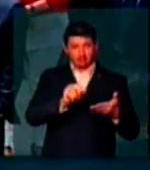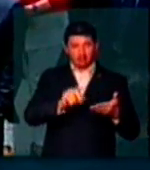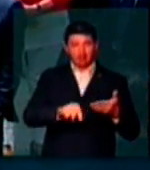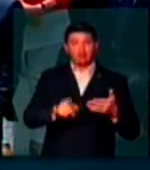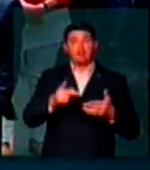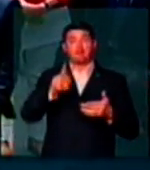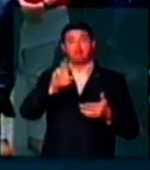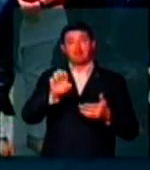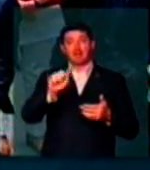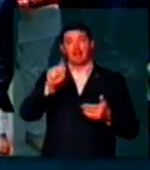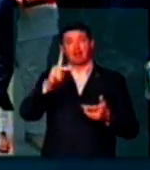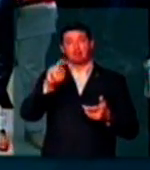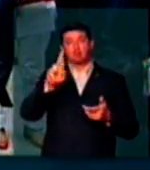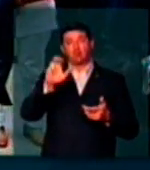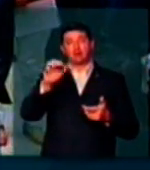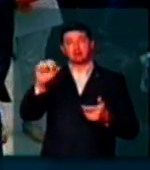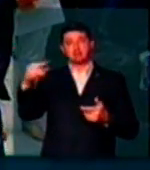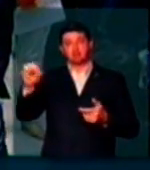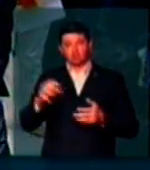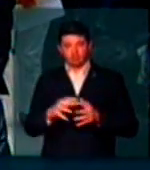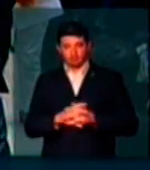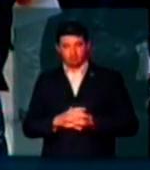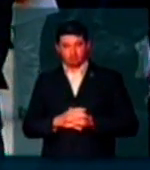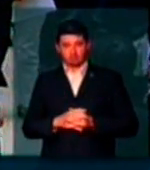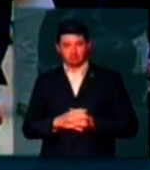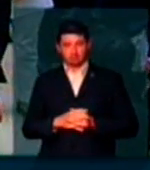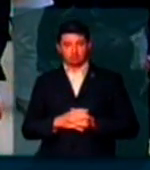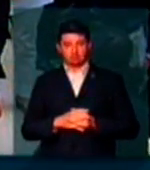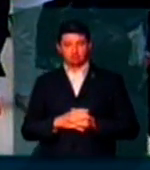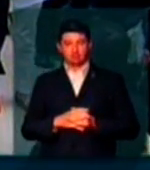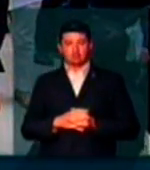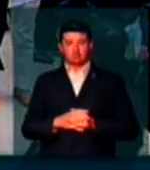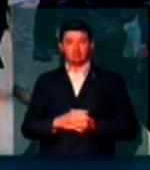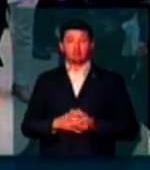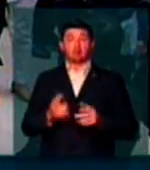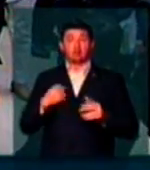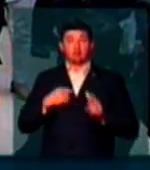a pré-apuração. Aqui, depois que eu levantei essa questão,